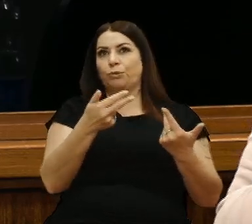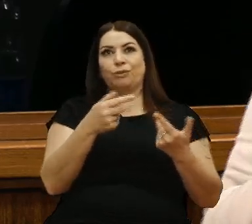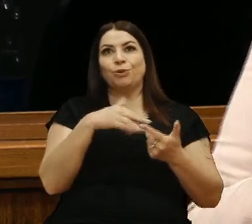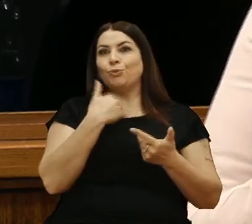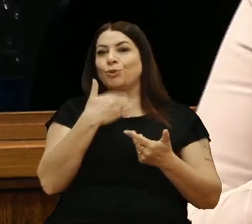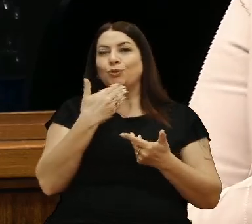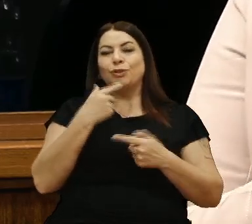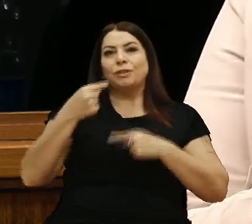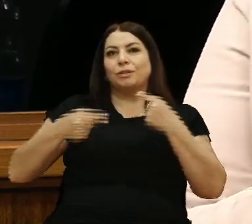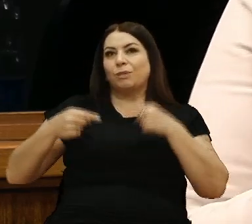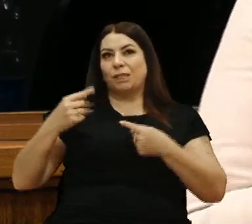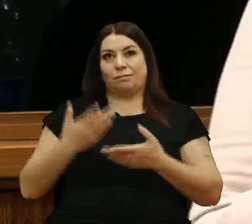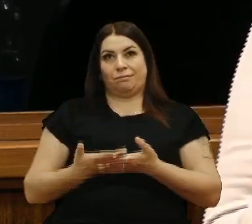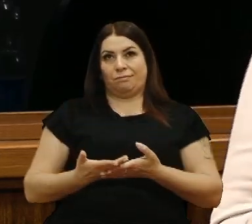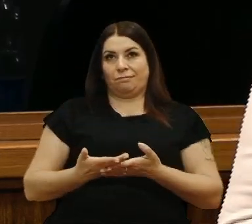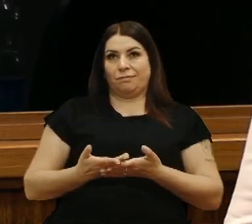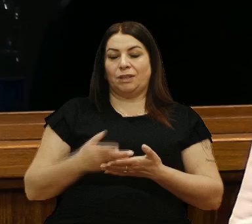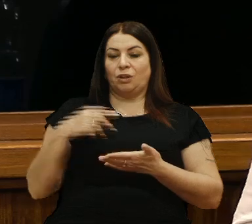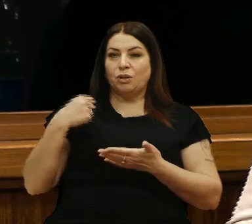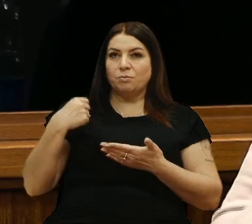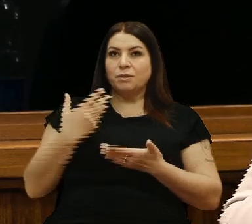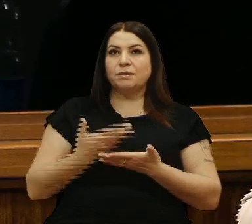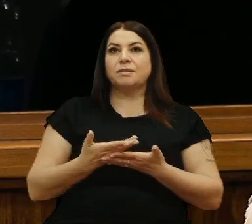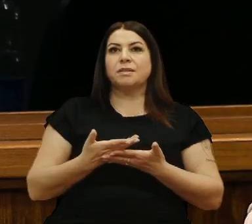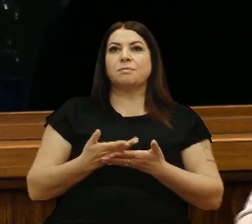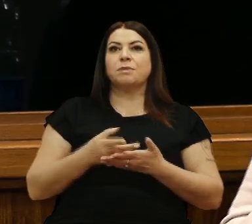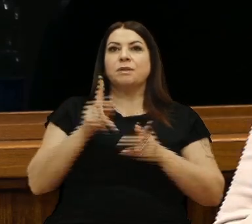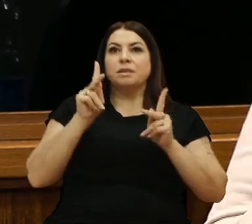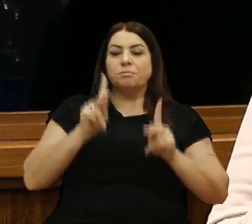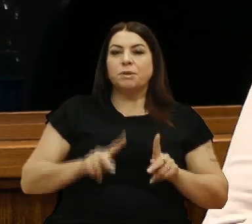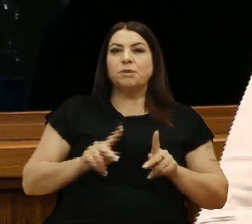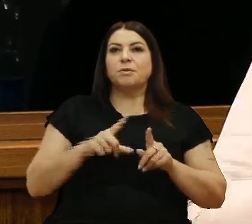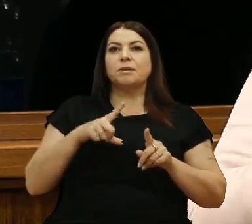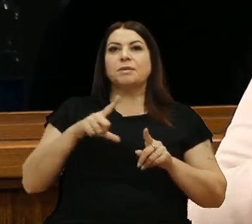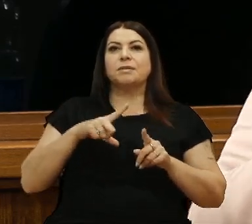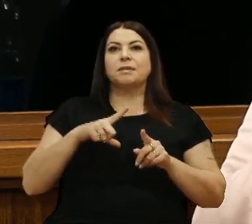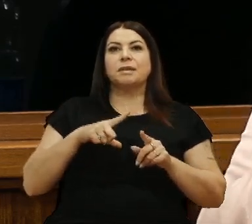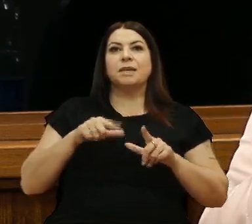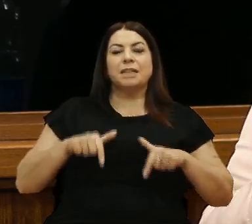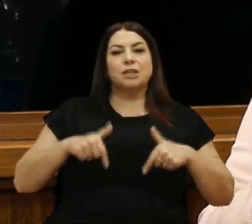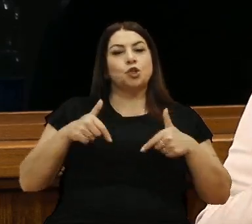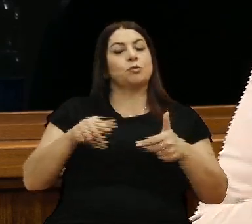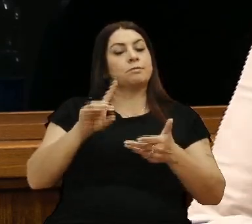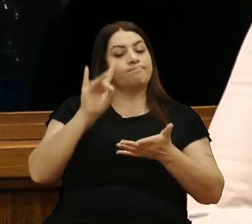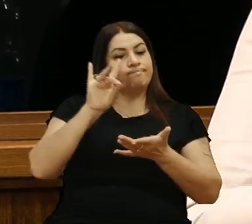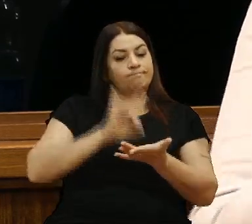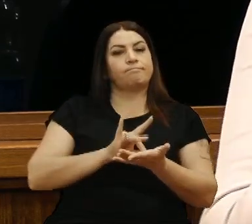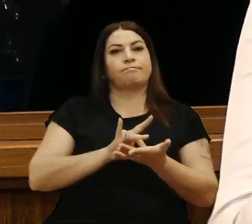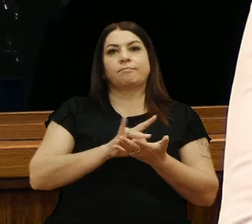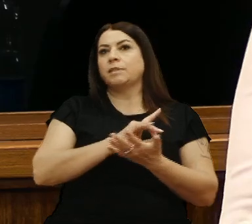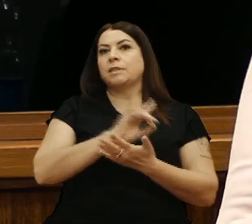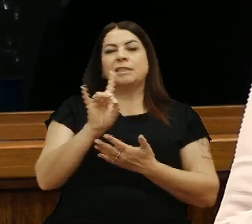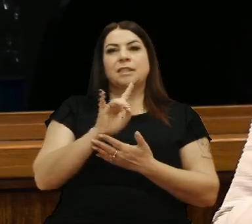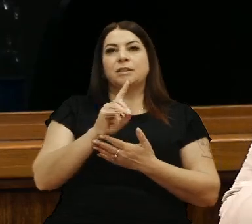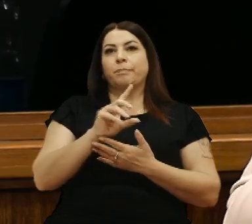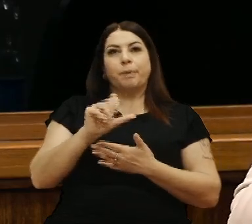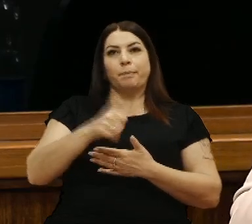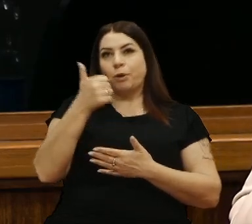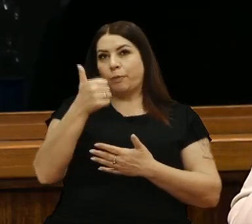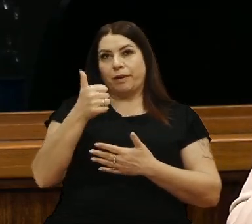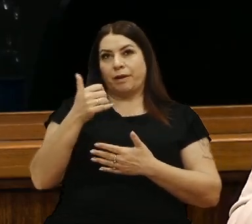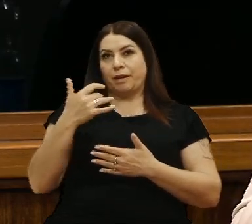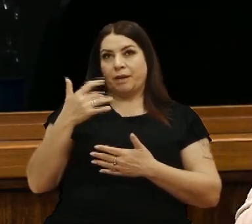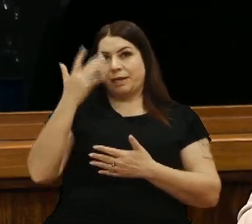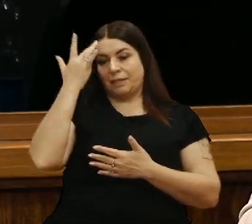basta debater. Nós precisamos que as pessoas tenham ações concretas, não para melhorar a sua